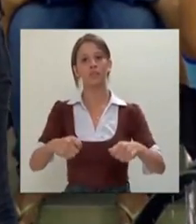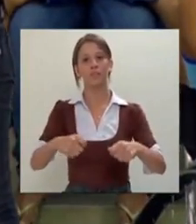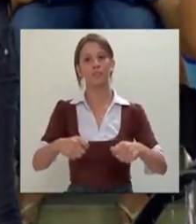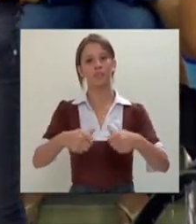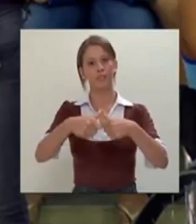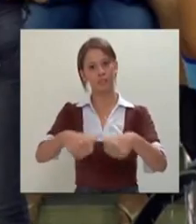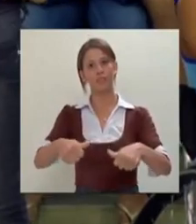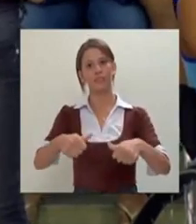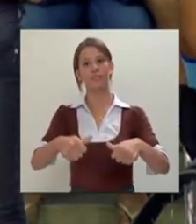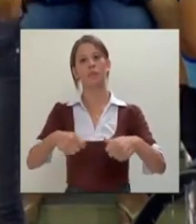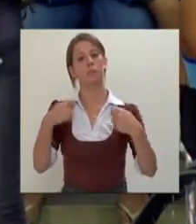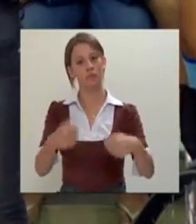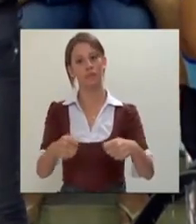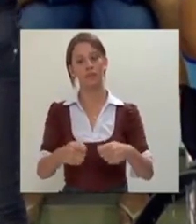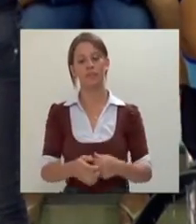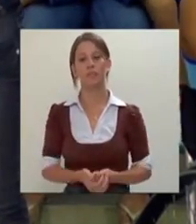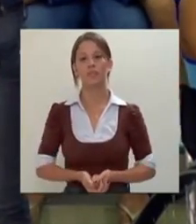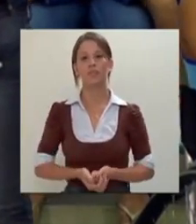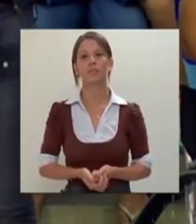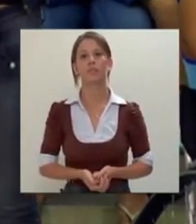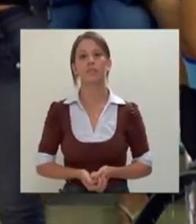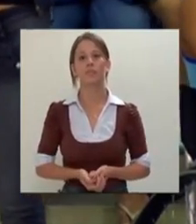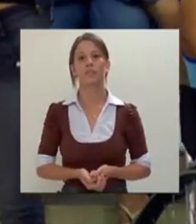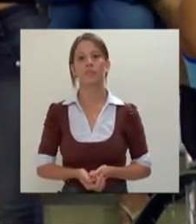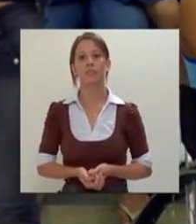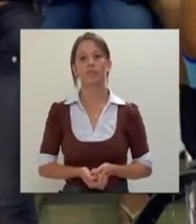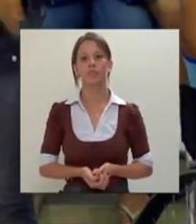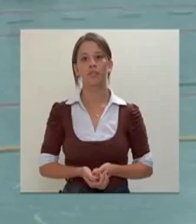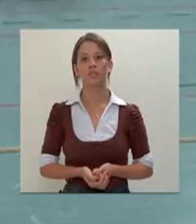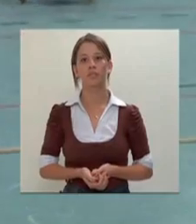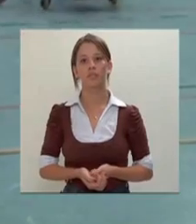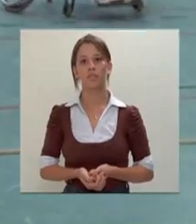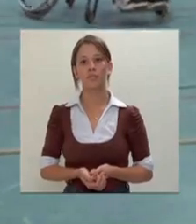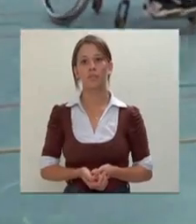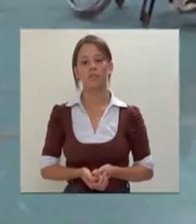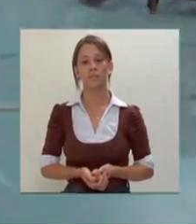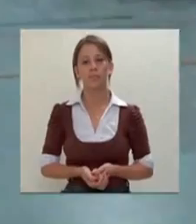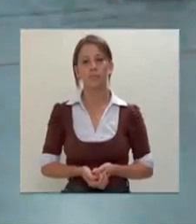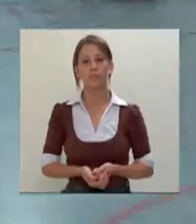indo, né? Já fizeram a sexta. Vamos ver se a gente grita, se tem voz para gritar mais até o final.